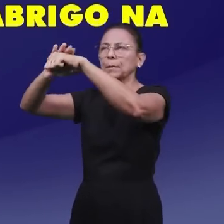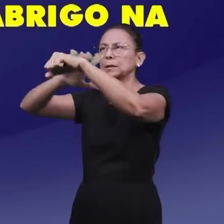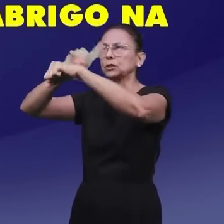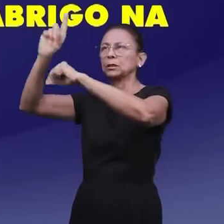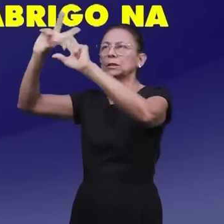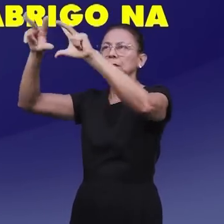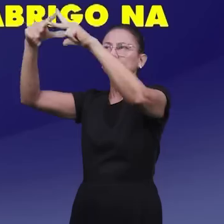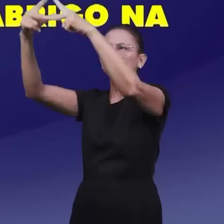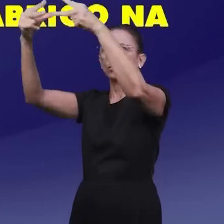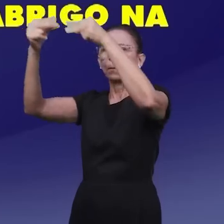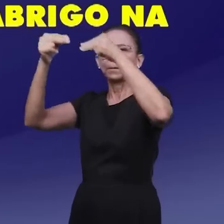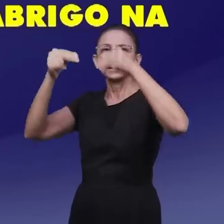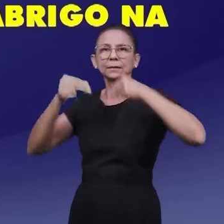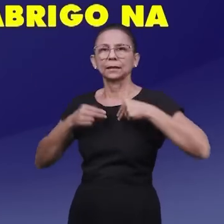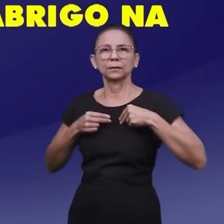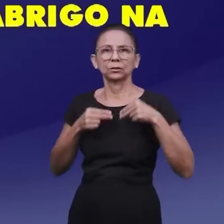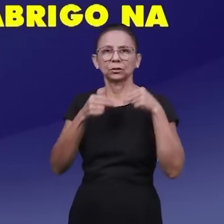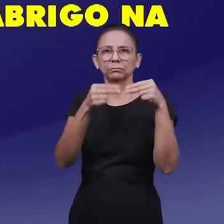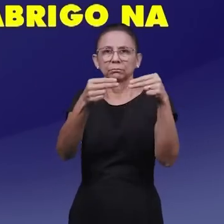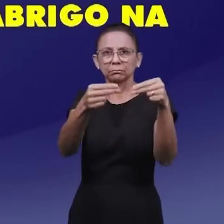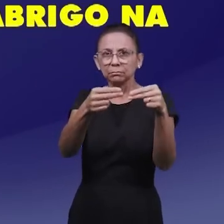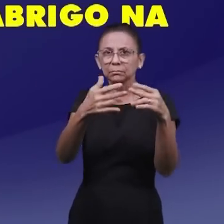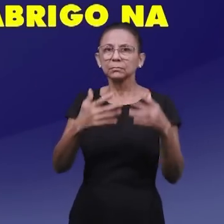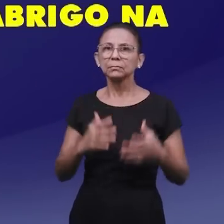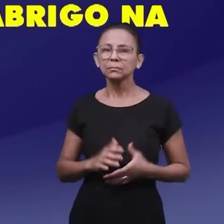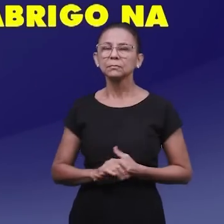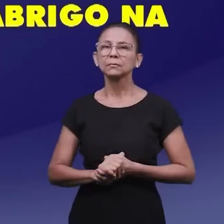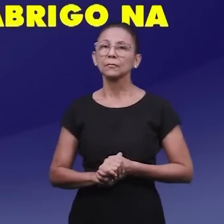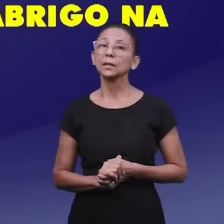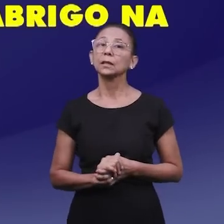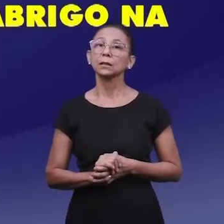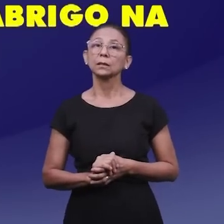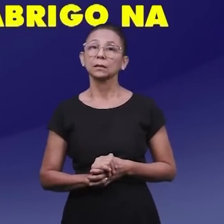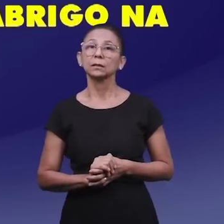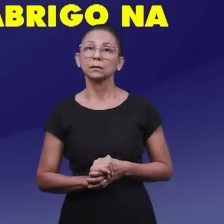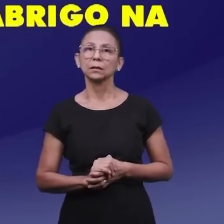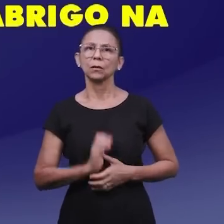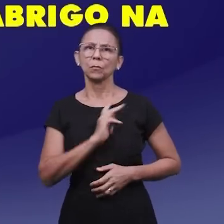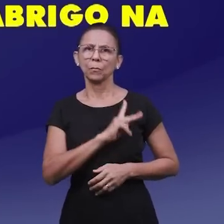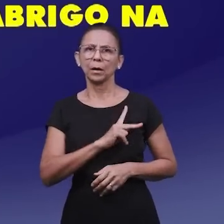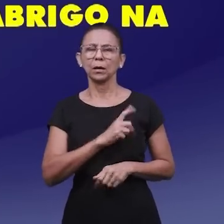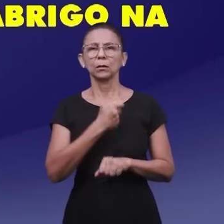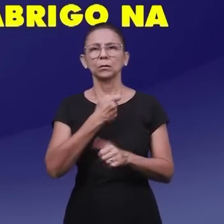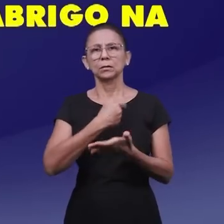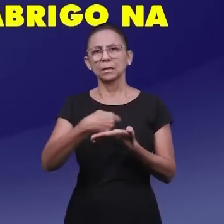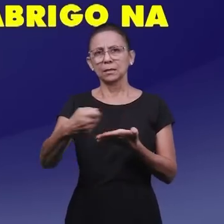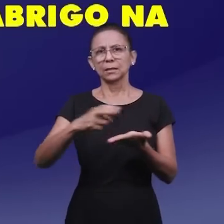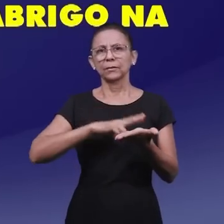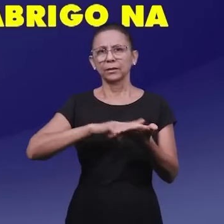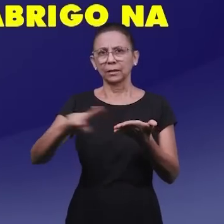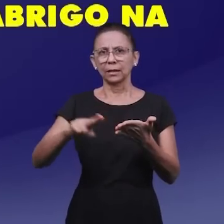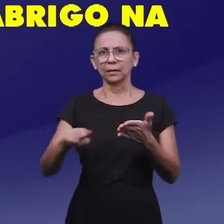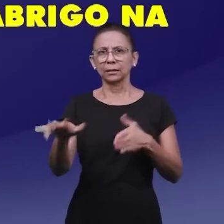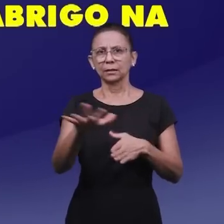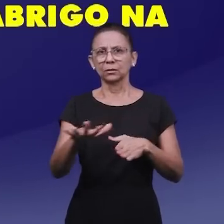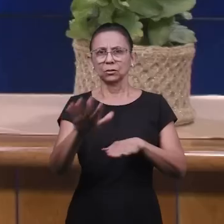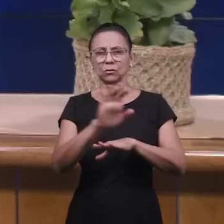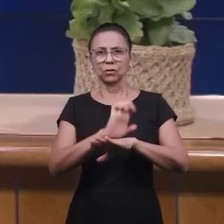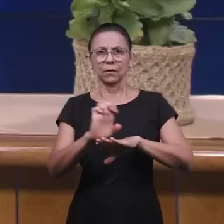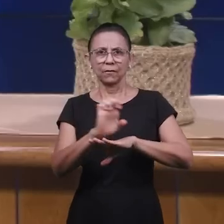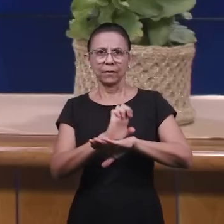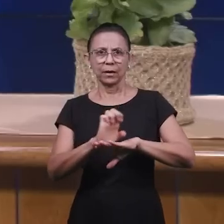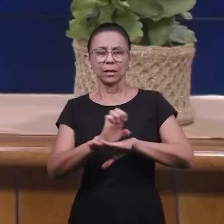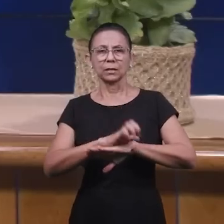A tradição vem com esse conceito, salvo uma vez, salvo para sempre. Contrário àquilo que o Espírito Santo está